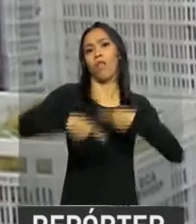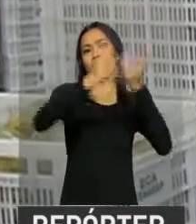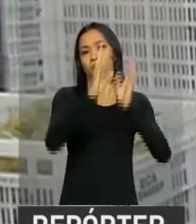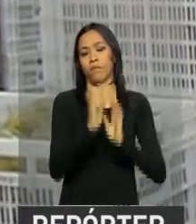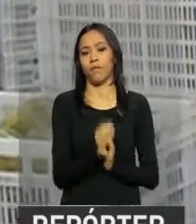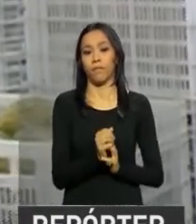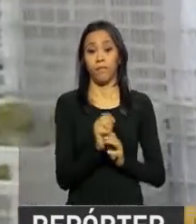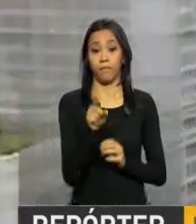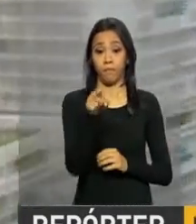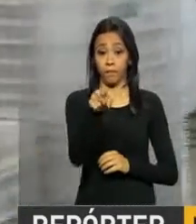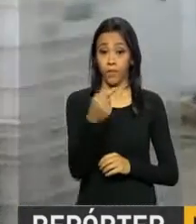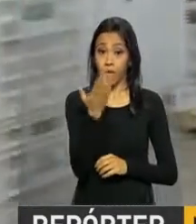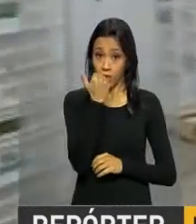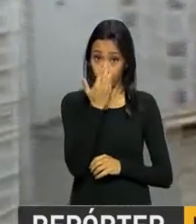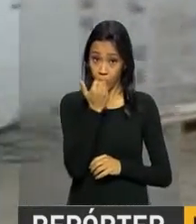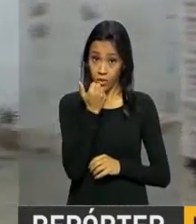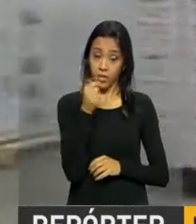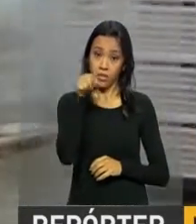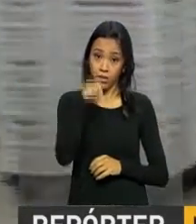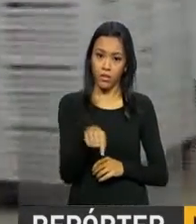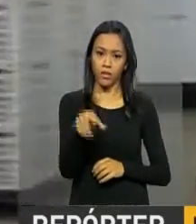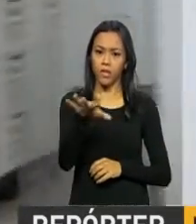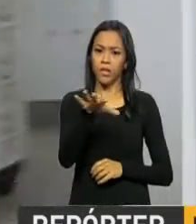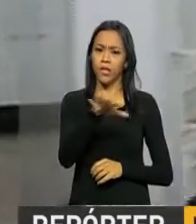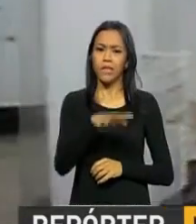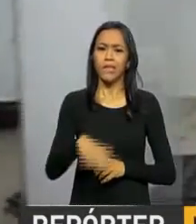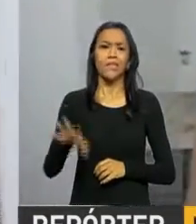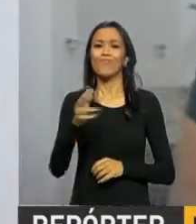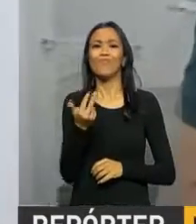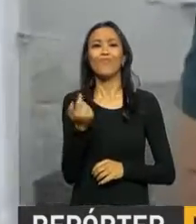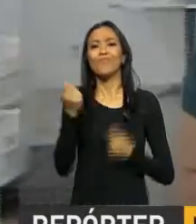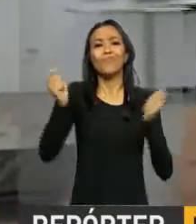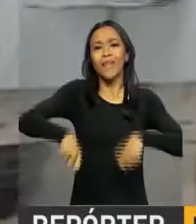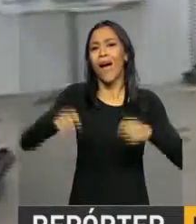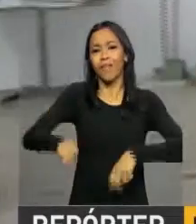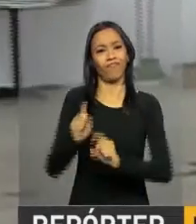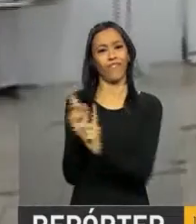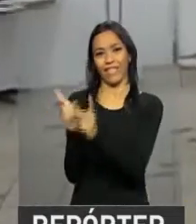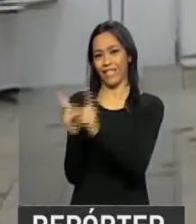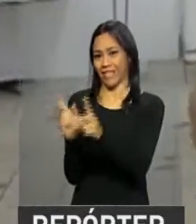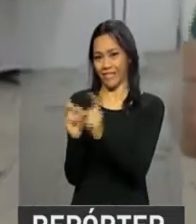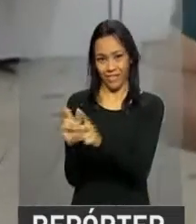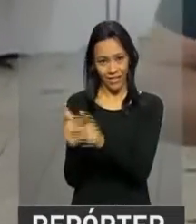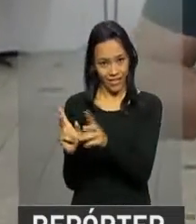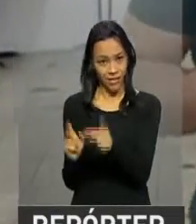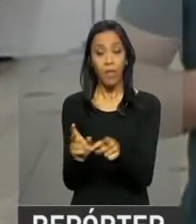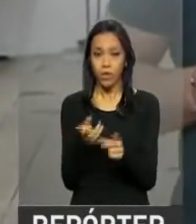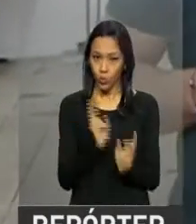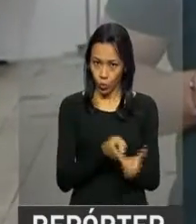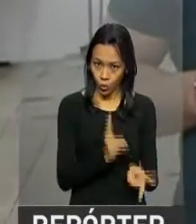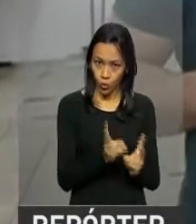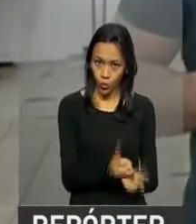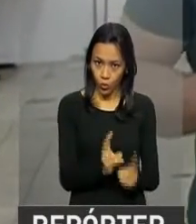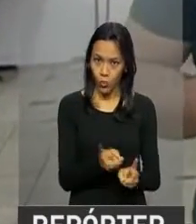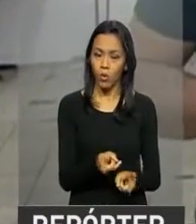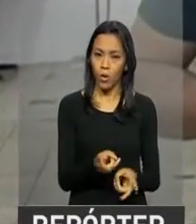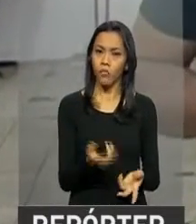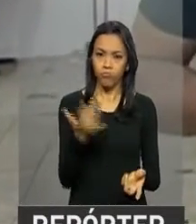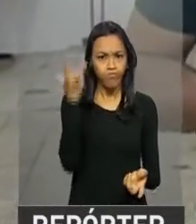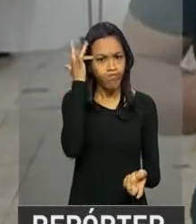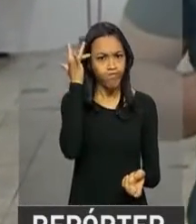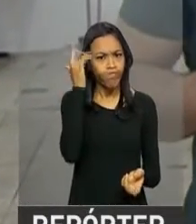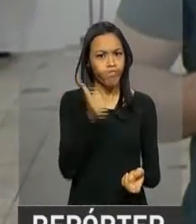Os alimentos que vêm para cá estão fora dos padrões de comercialização, mas mantêm todas as propriedades nutricionais e não